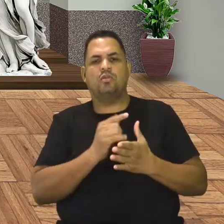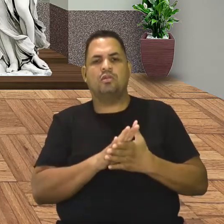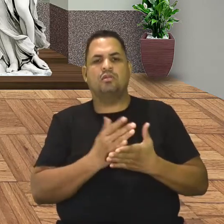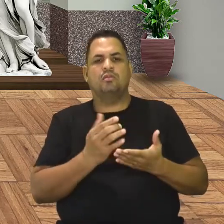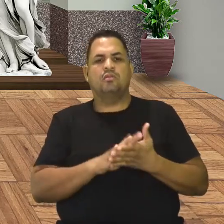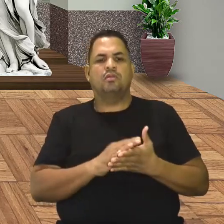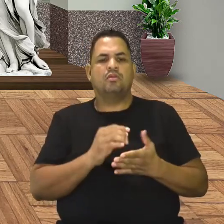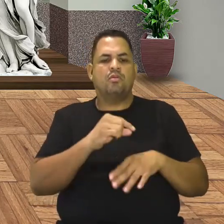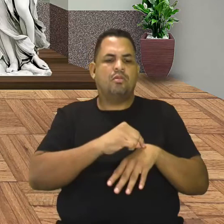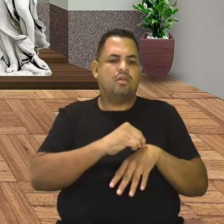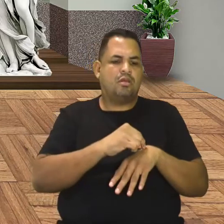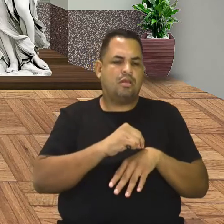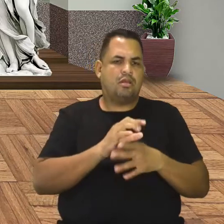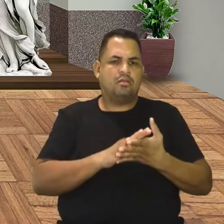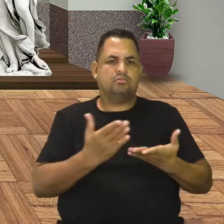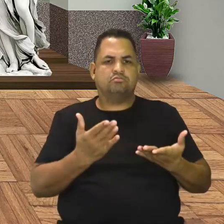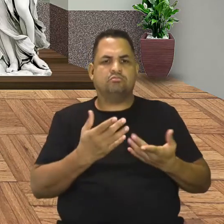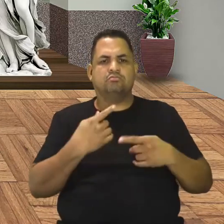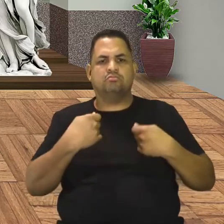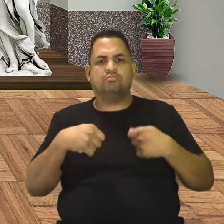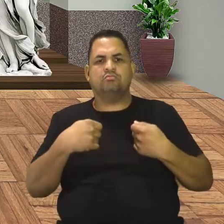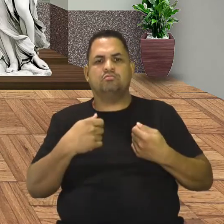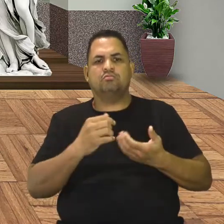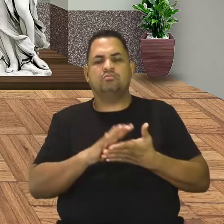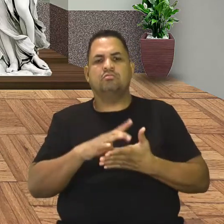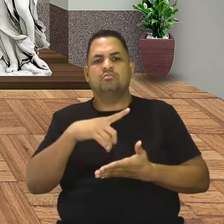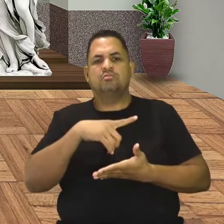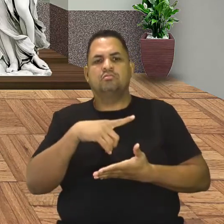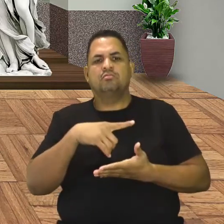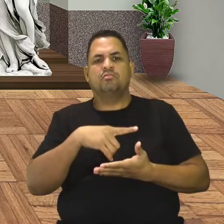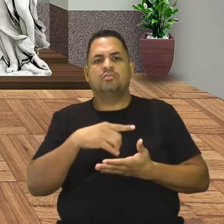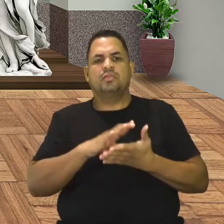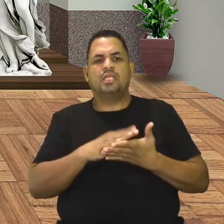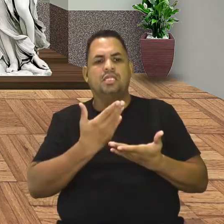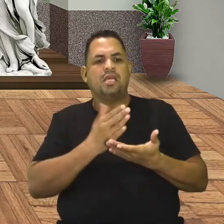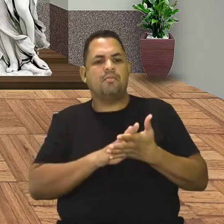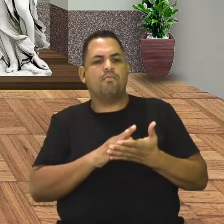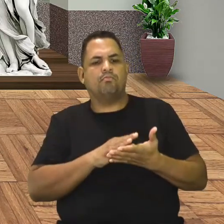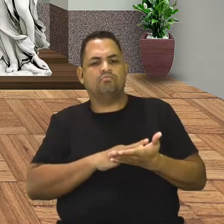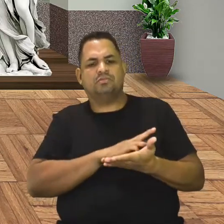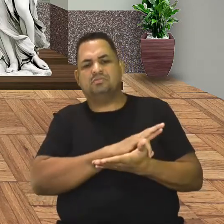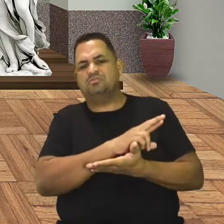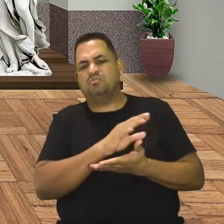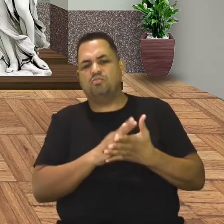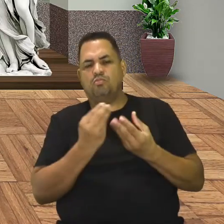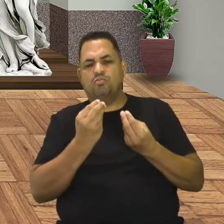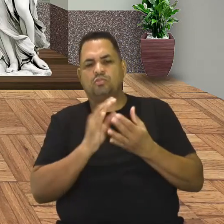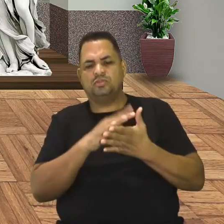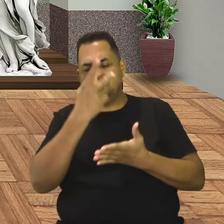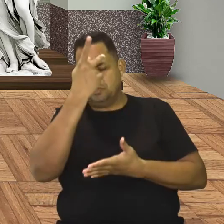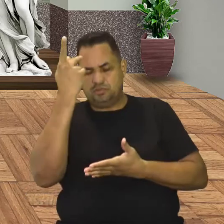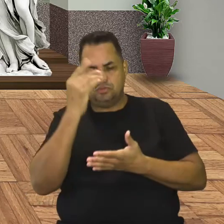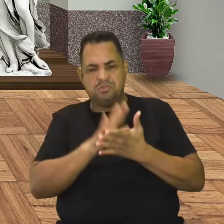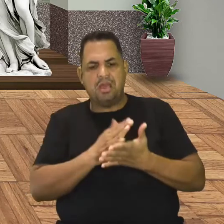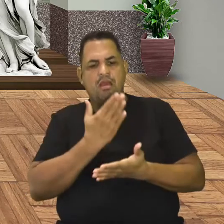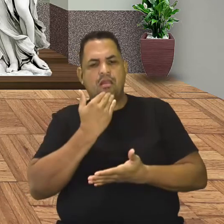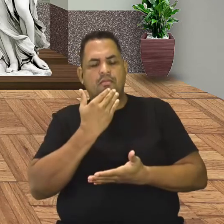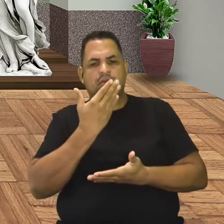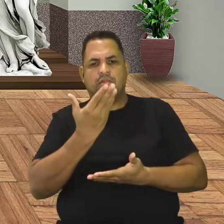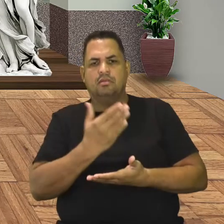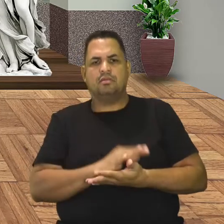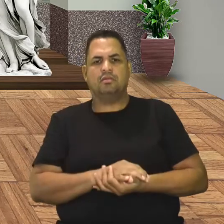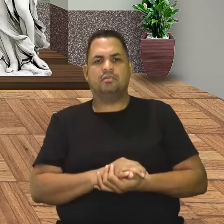compra carne, compra grãos, A China precisa ter um monte de boca para alimentar, ela precisa alimentar.